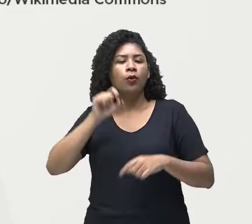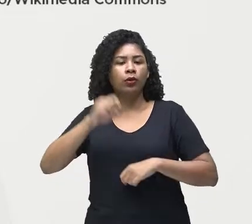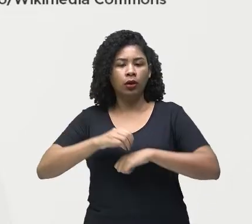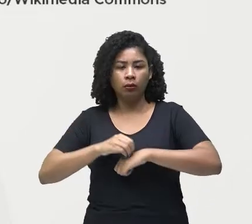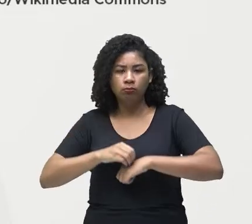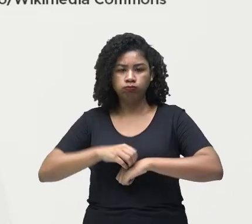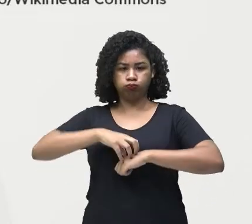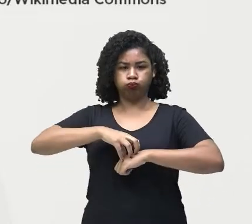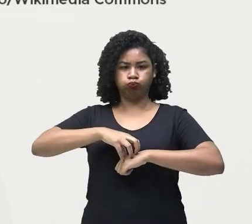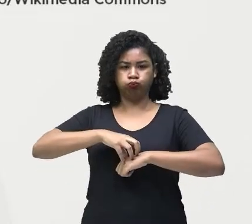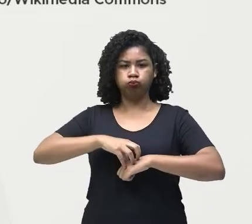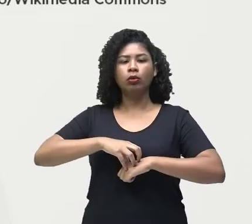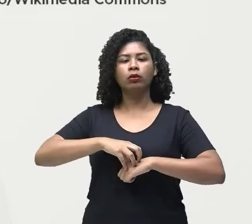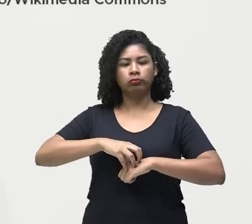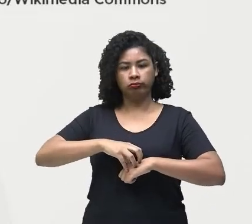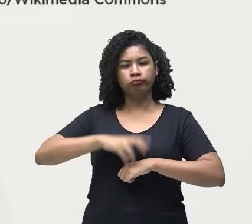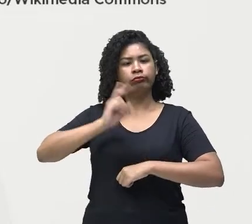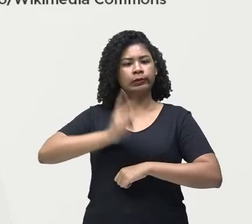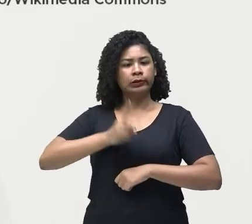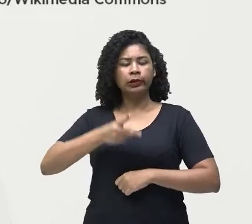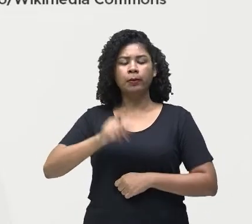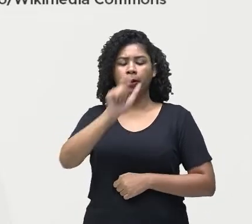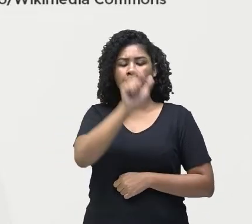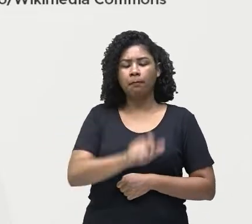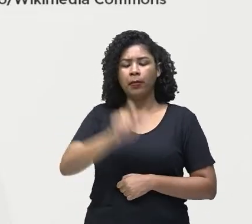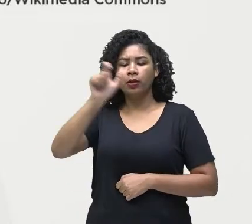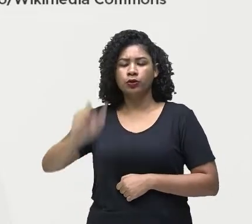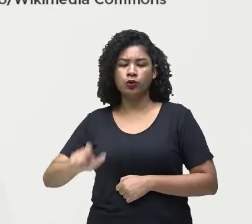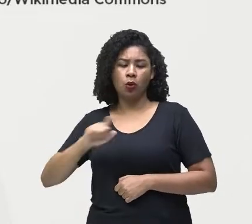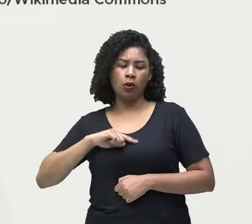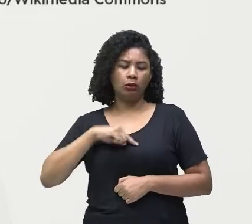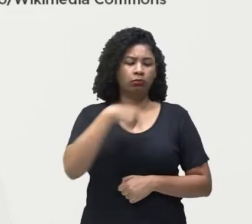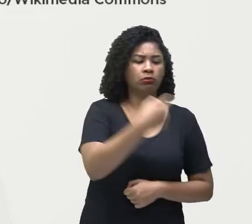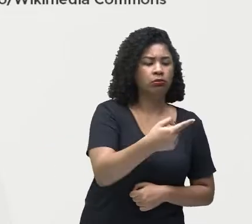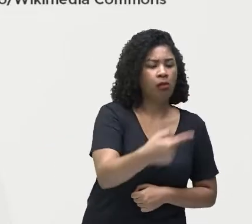infecções transmitidas por pessoas,